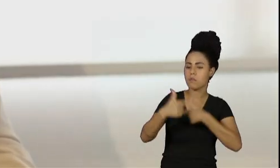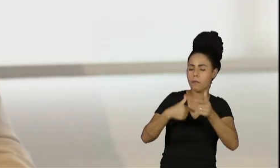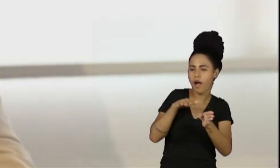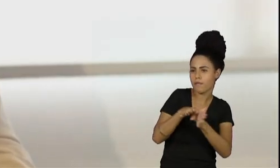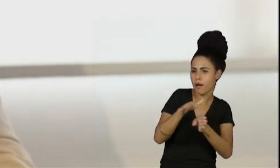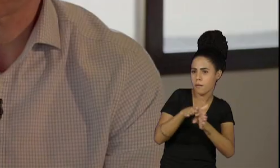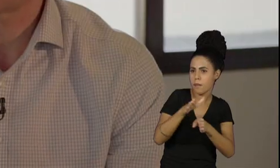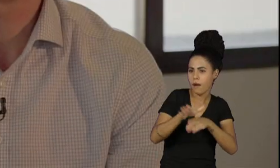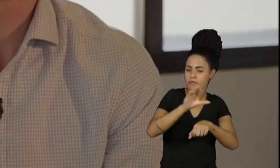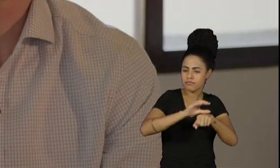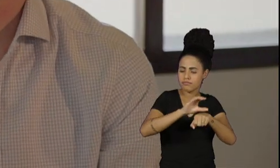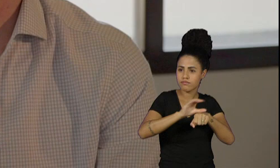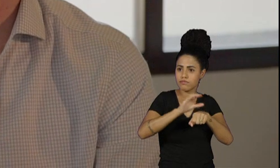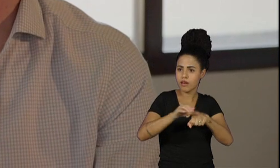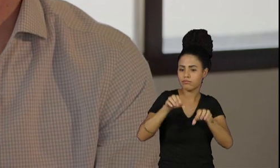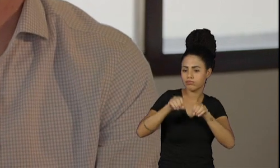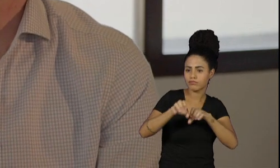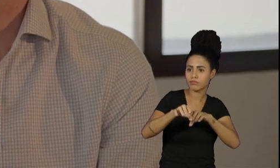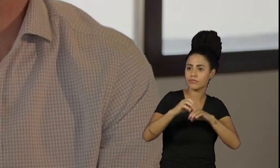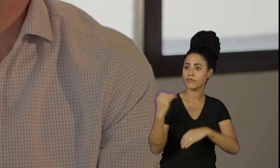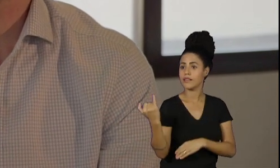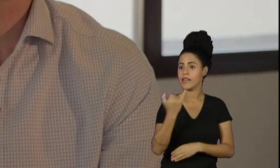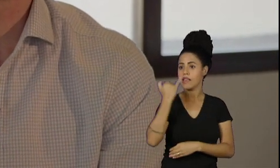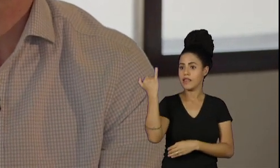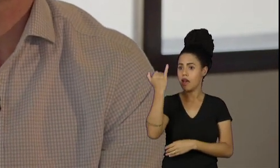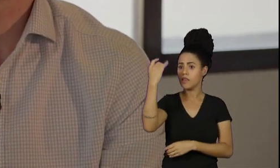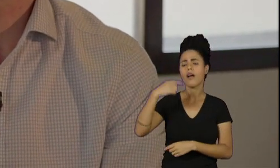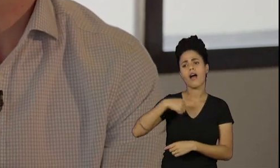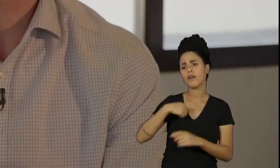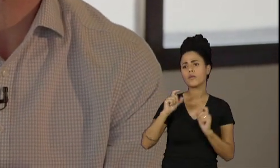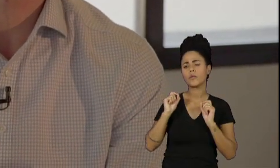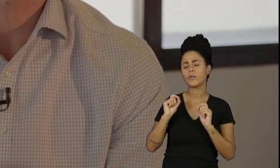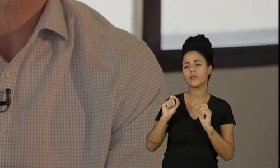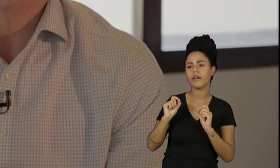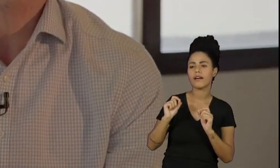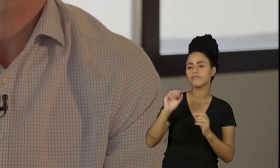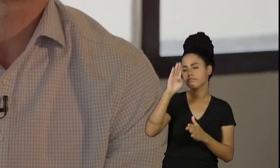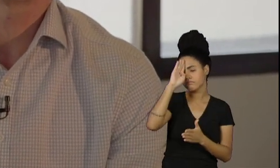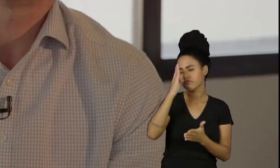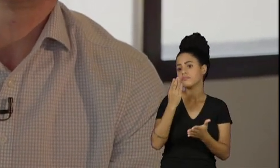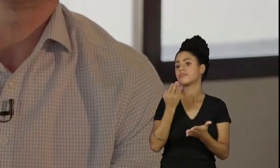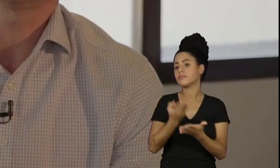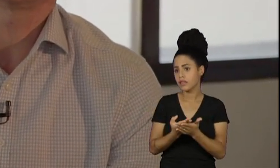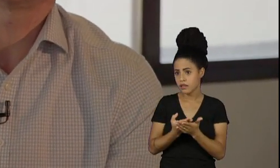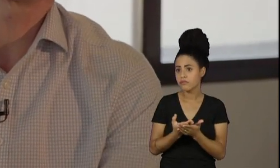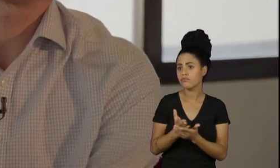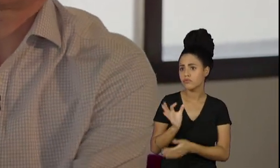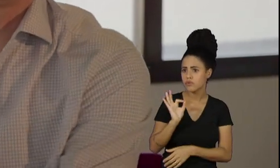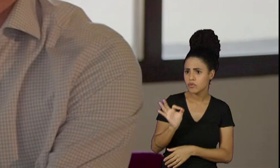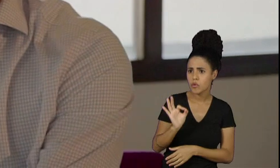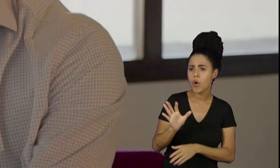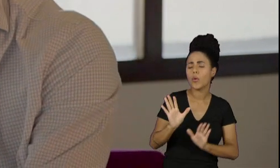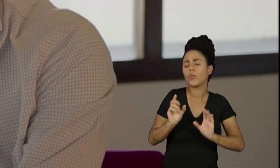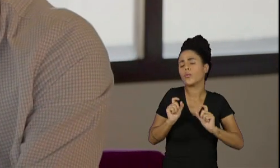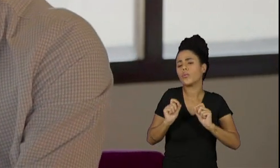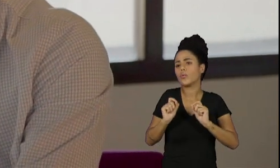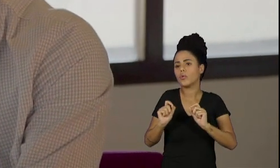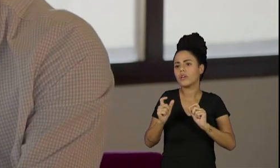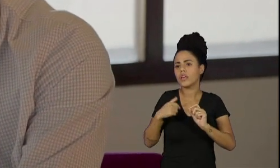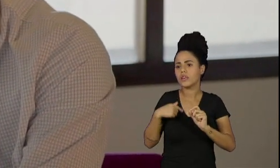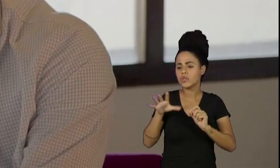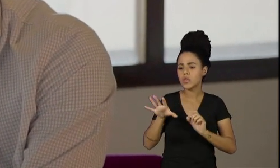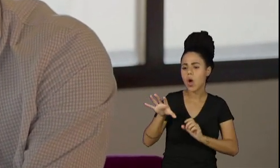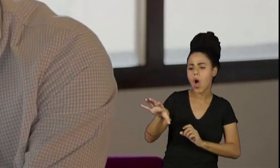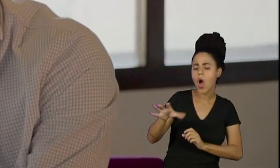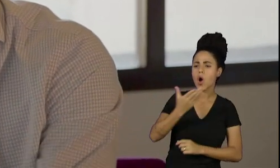de formação, um trabalho social importante. Então, eu não acredito, única e exclusivamente, deixar só para governo